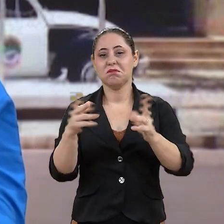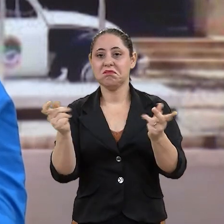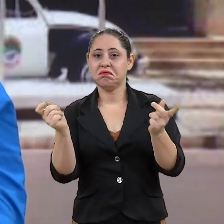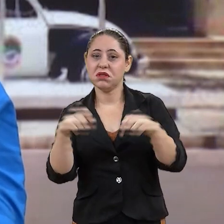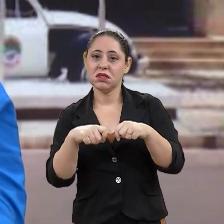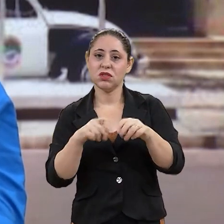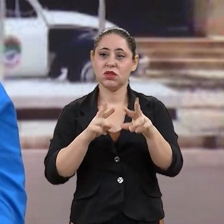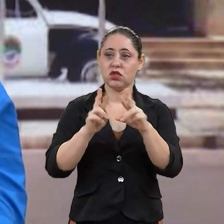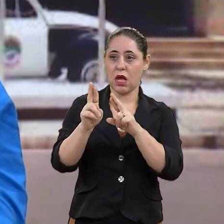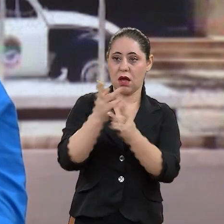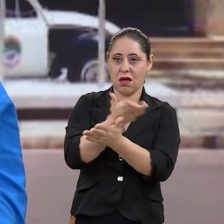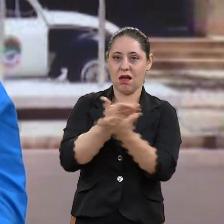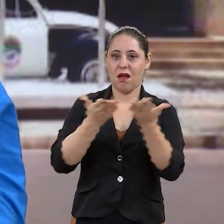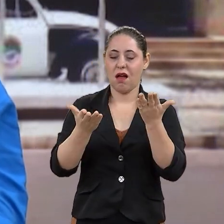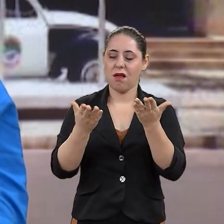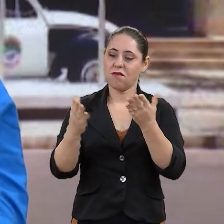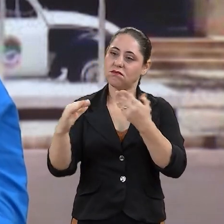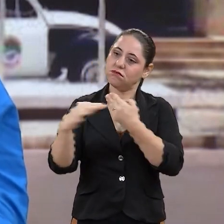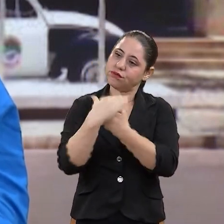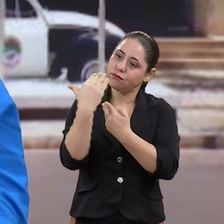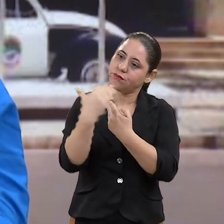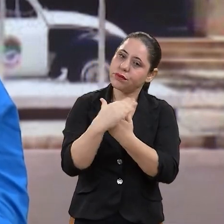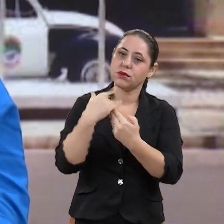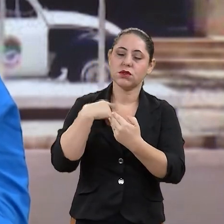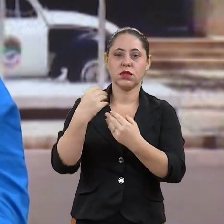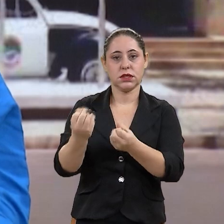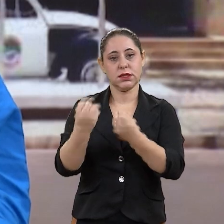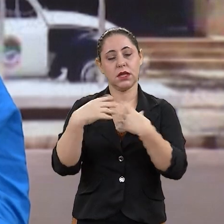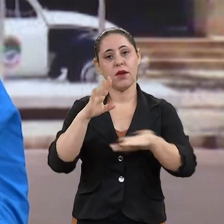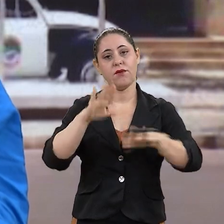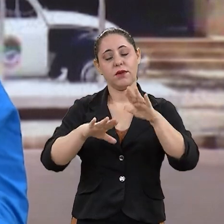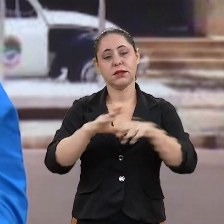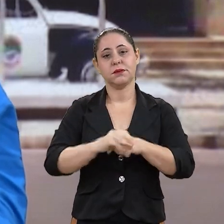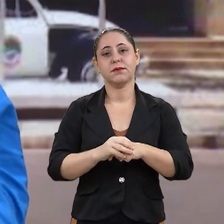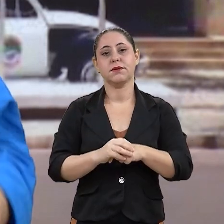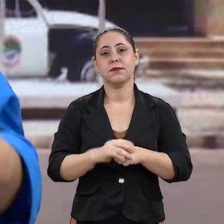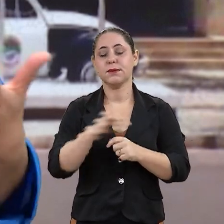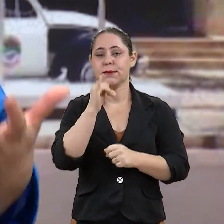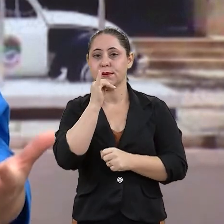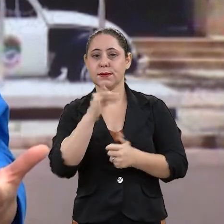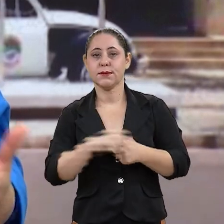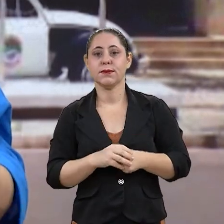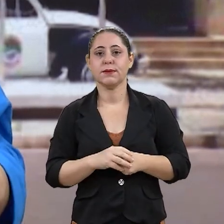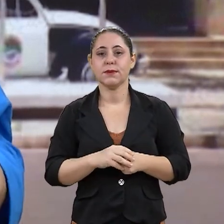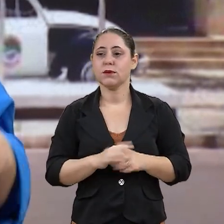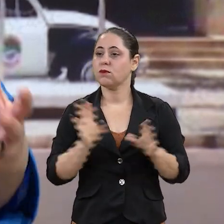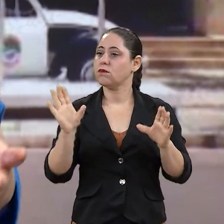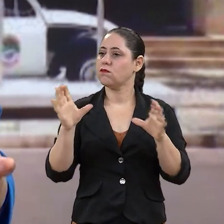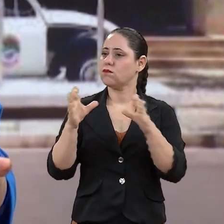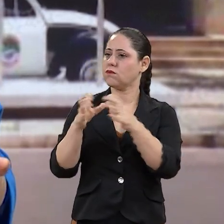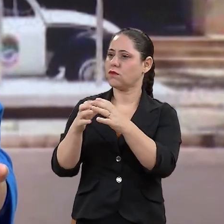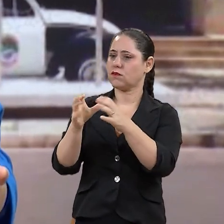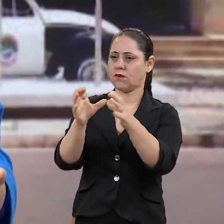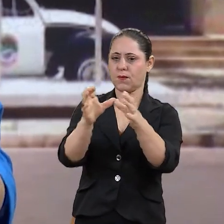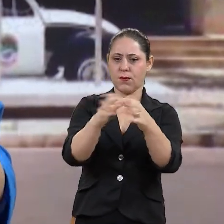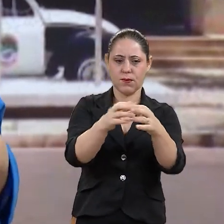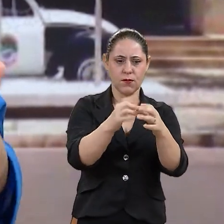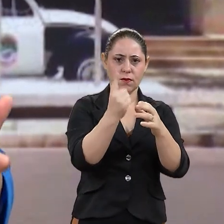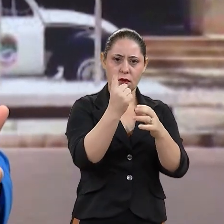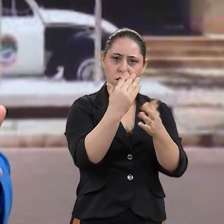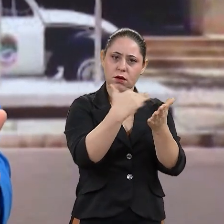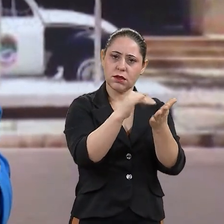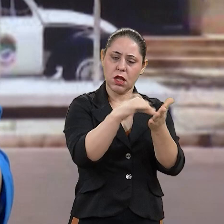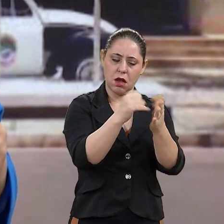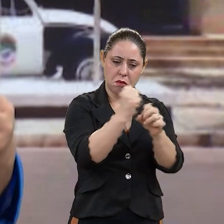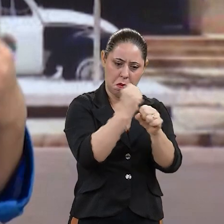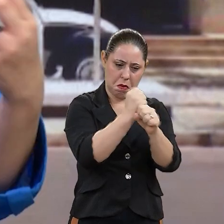essa habilidade de articulação institucional tem nos orientado. Então, por exemplo, às vezes as entregas, elas são intersetoriais. Nós não